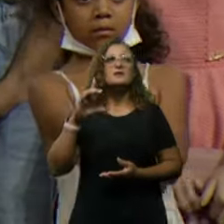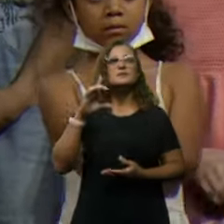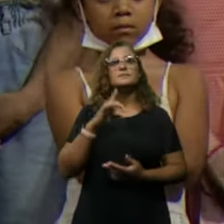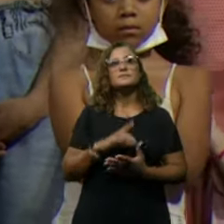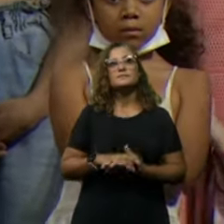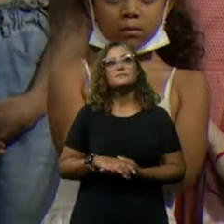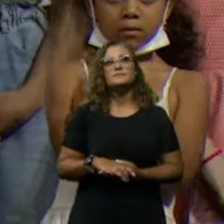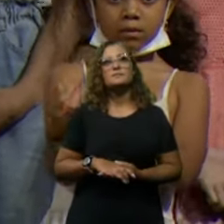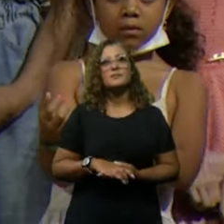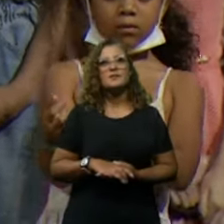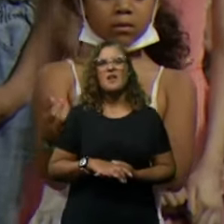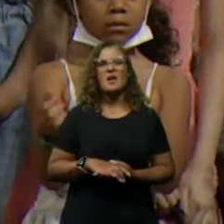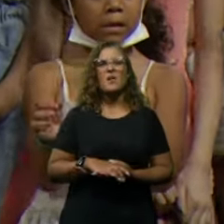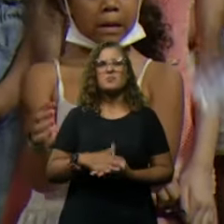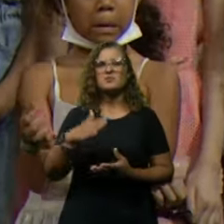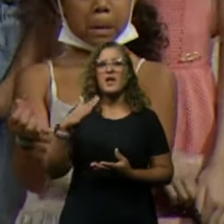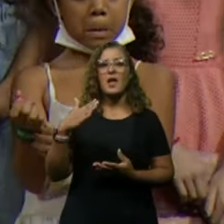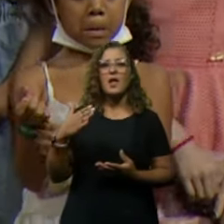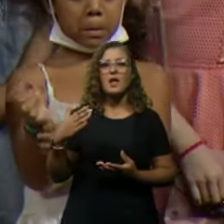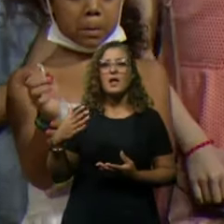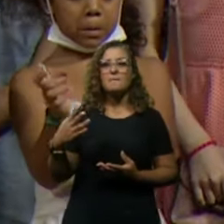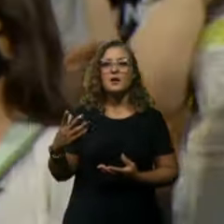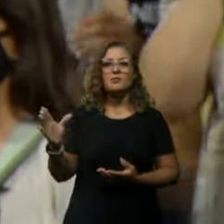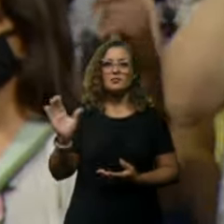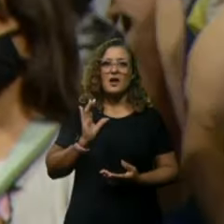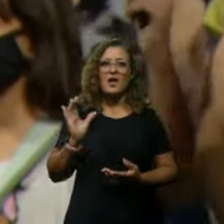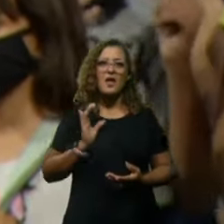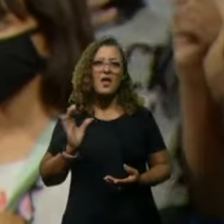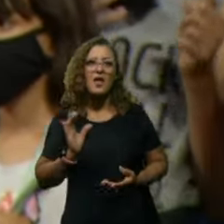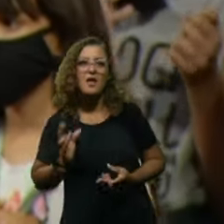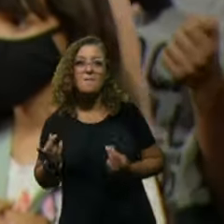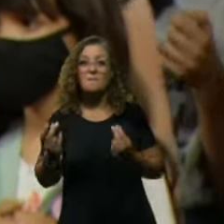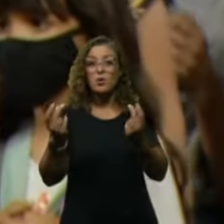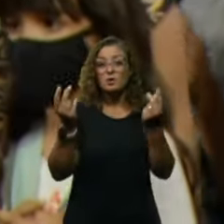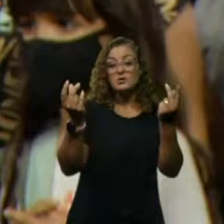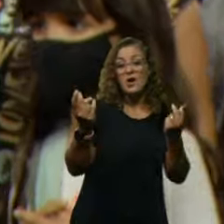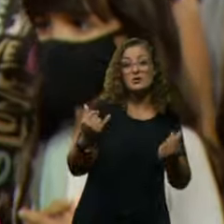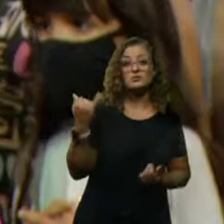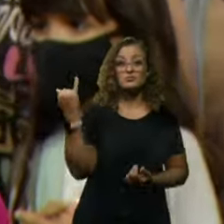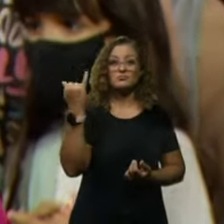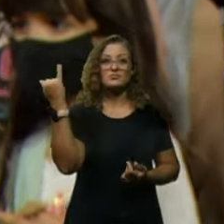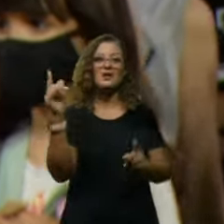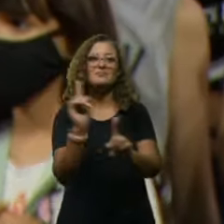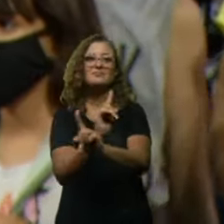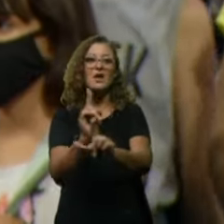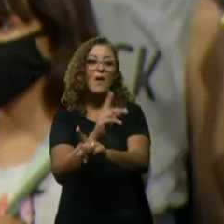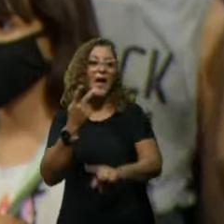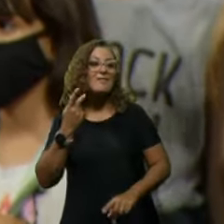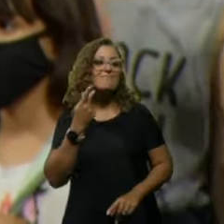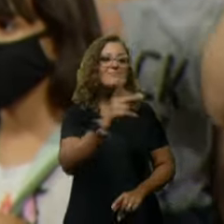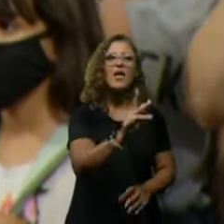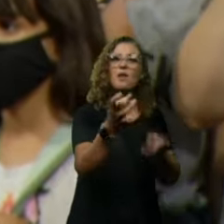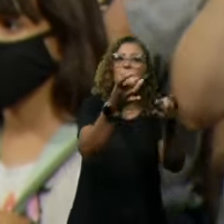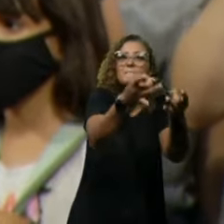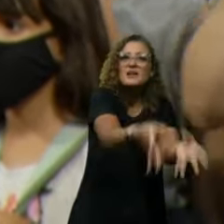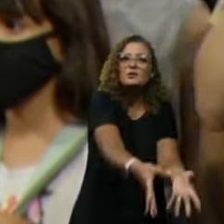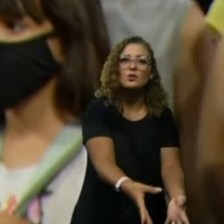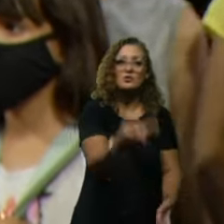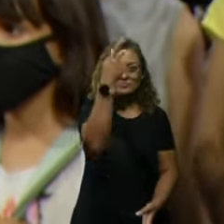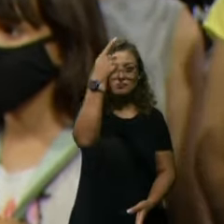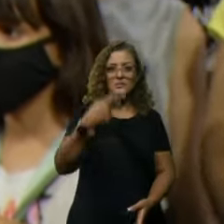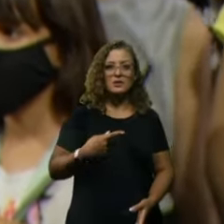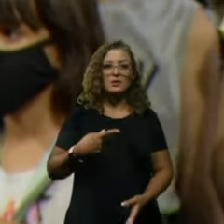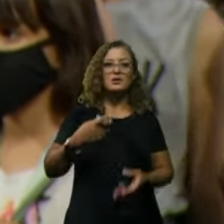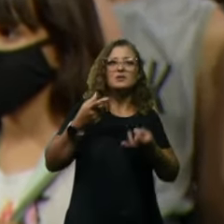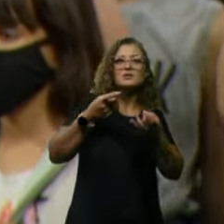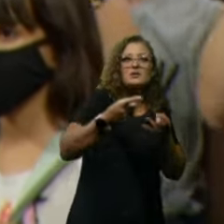sobre ser valioso é sobre sentimento de e sai do que é teu sai do que é quem tem